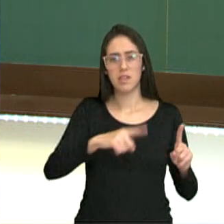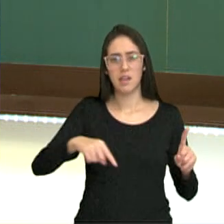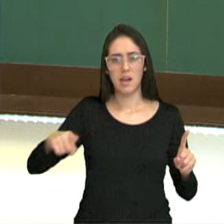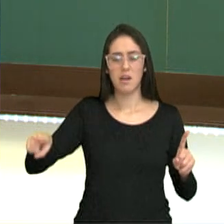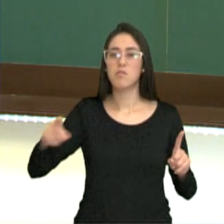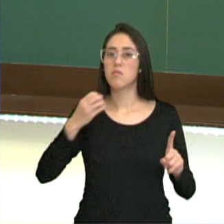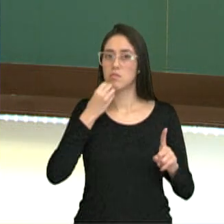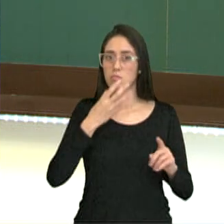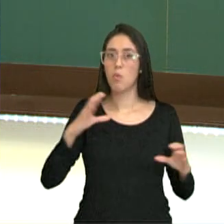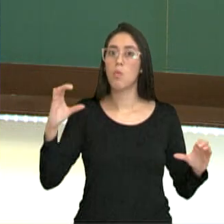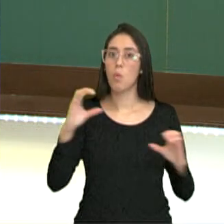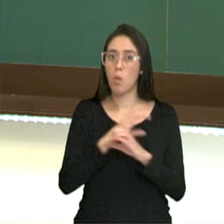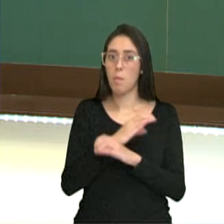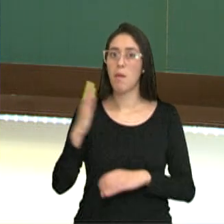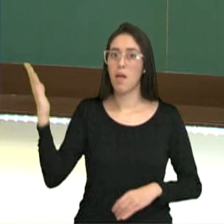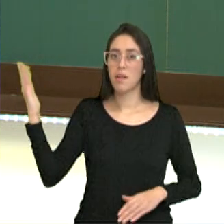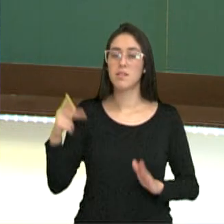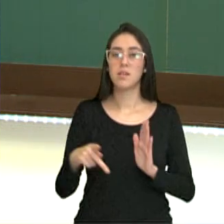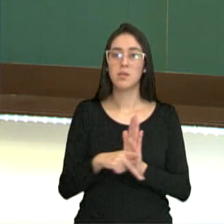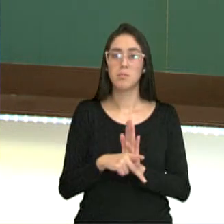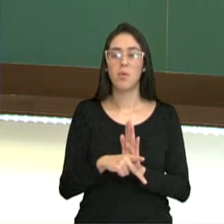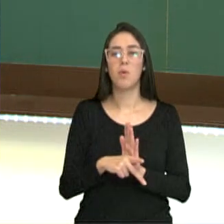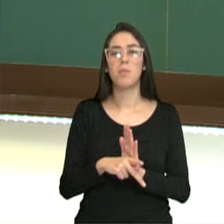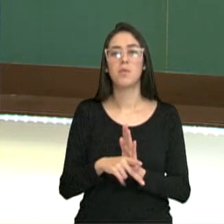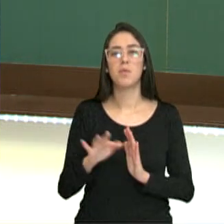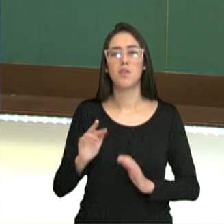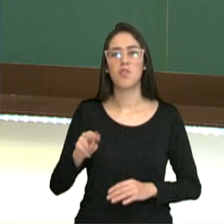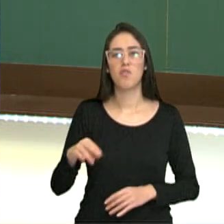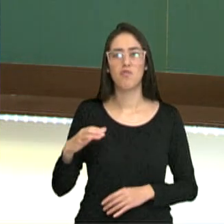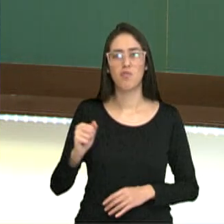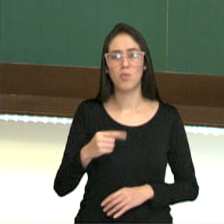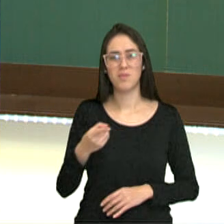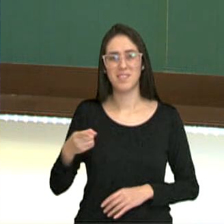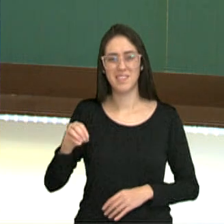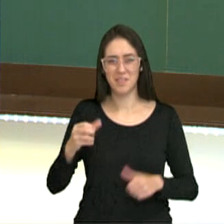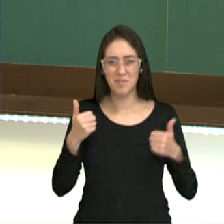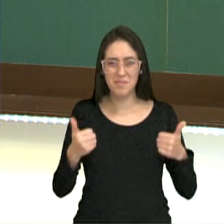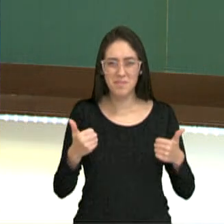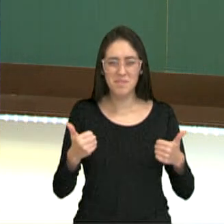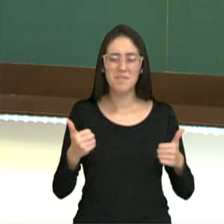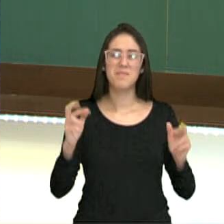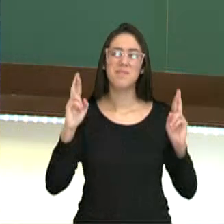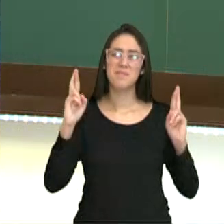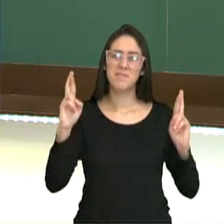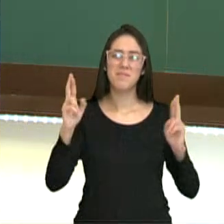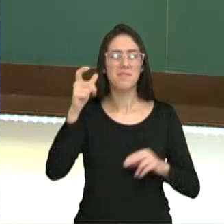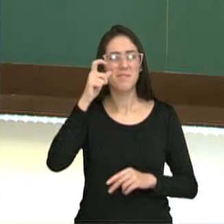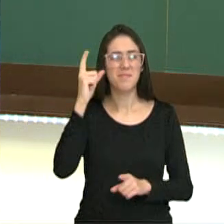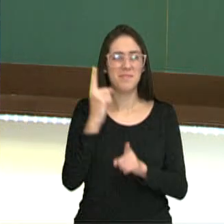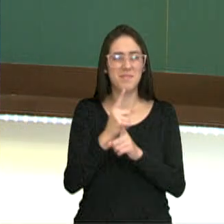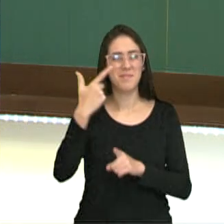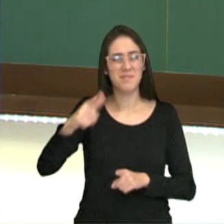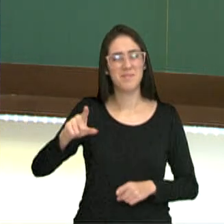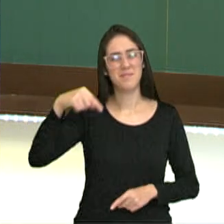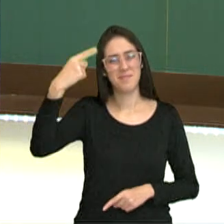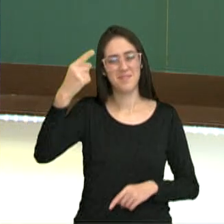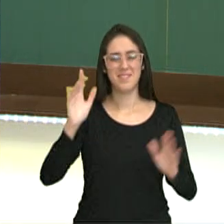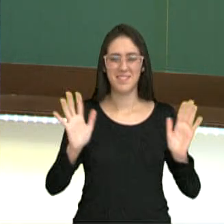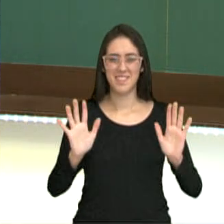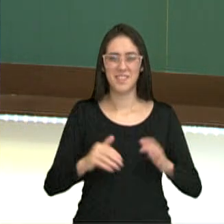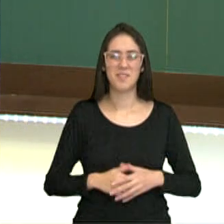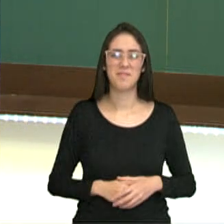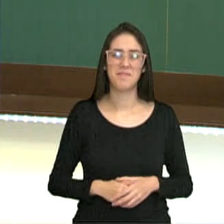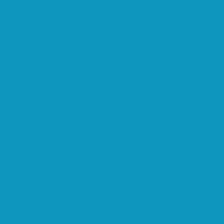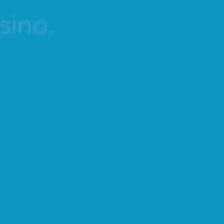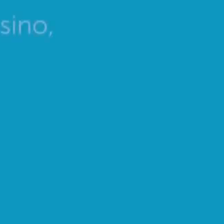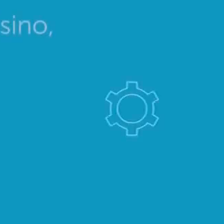bem completa sobre funções trigonométricas. Tá bom, gente? Eu espero vê-los na próxima aula. Até breve!